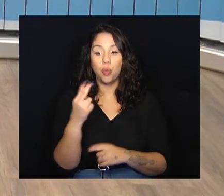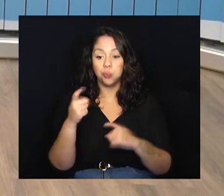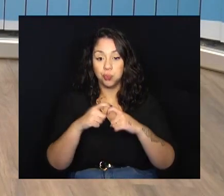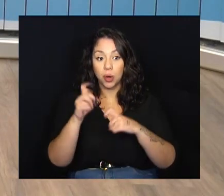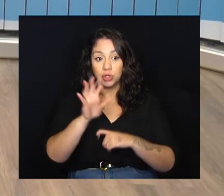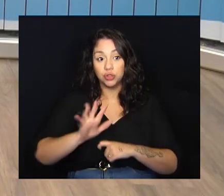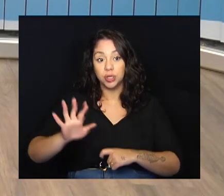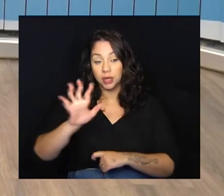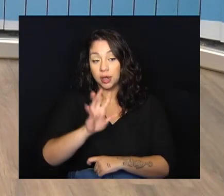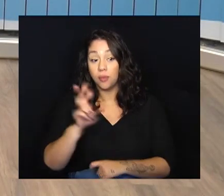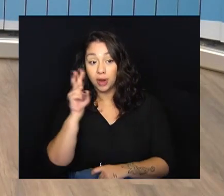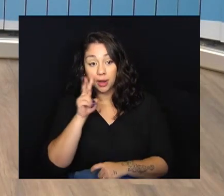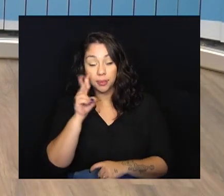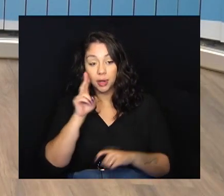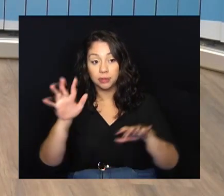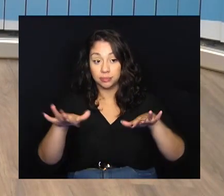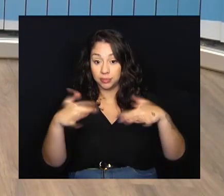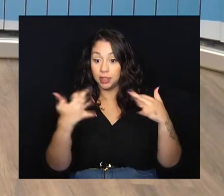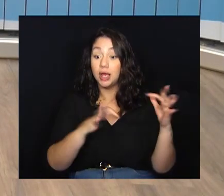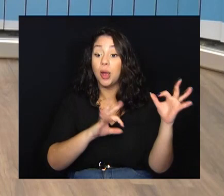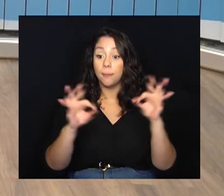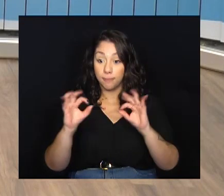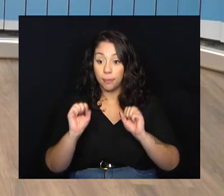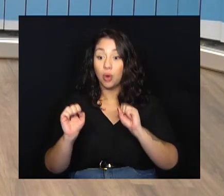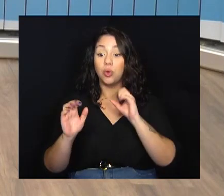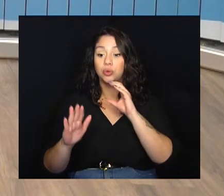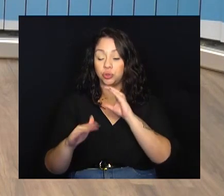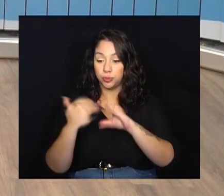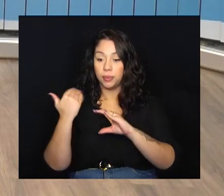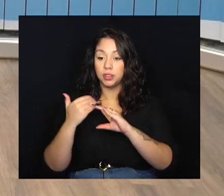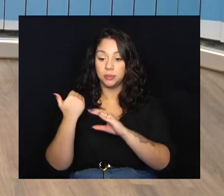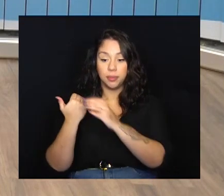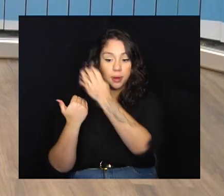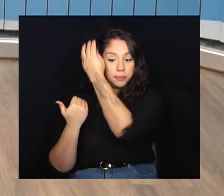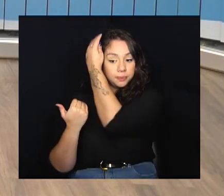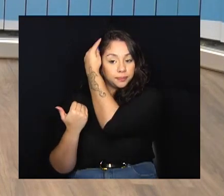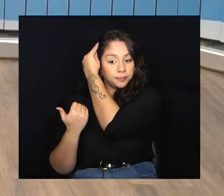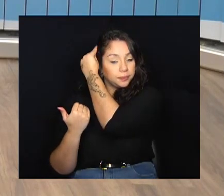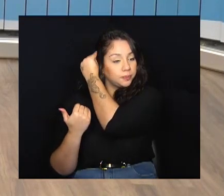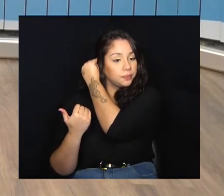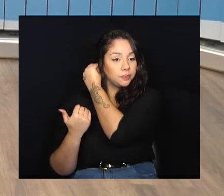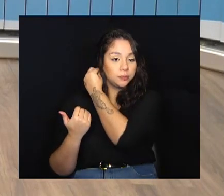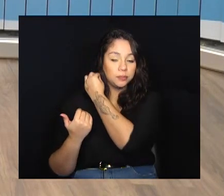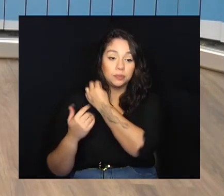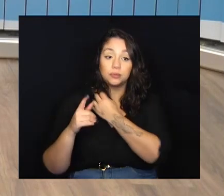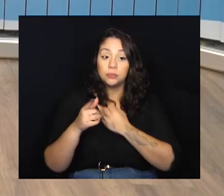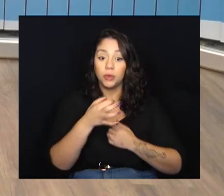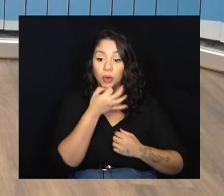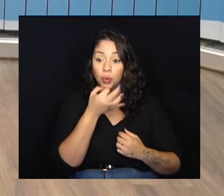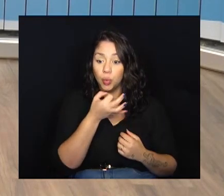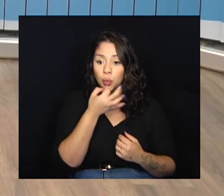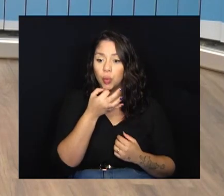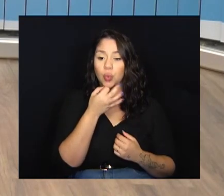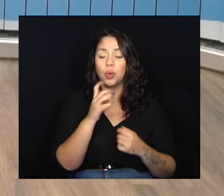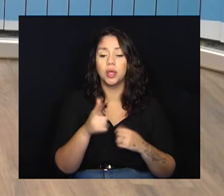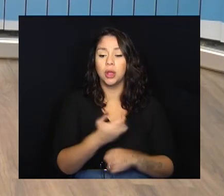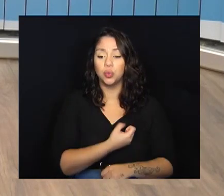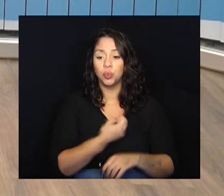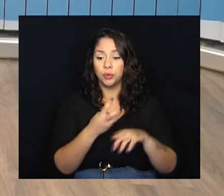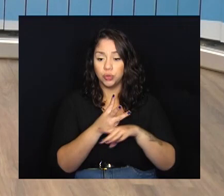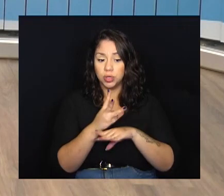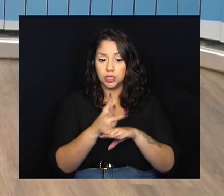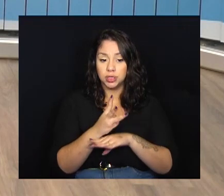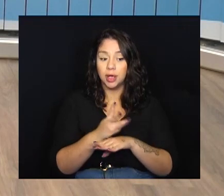você que está nos acompanhando pode participar e enviar o seu questionamento ou fazer um comentário número do nosso WhatsApp